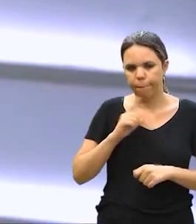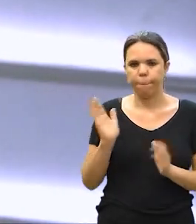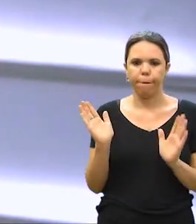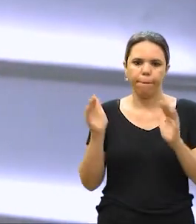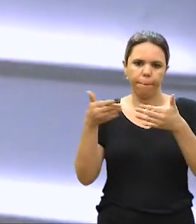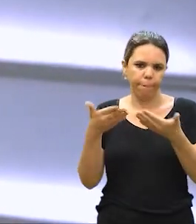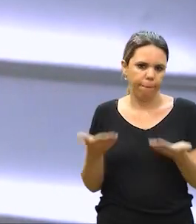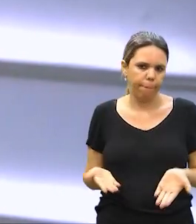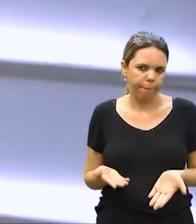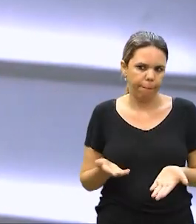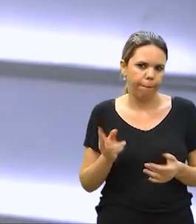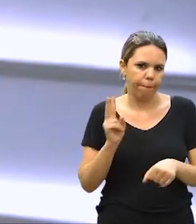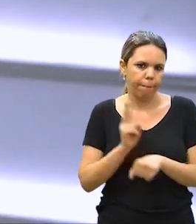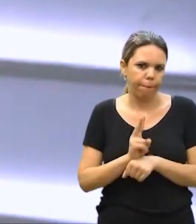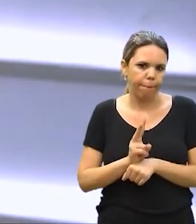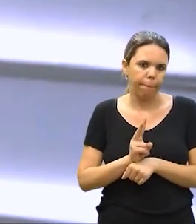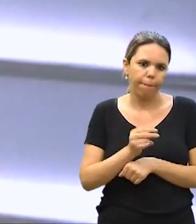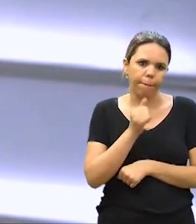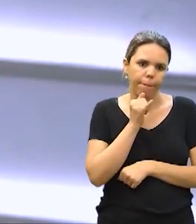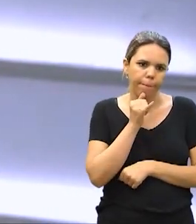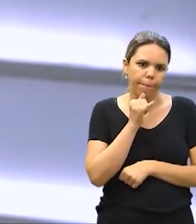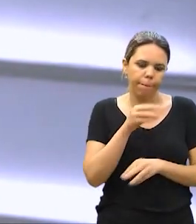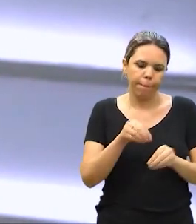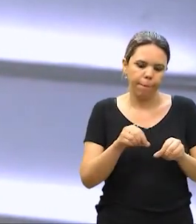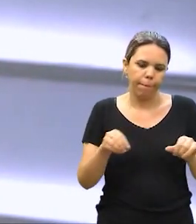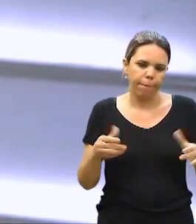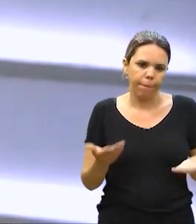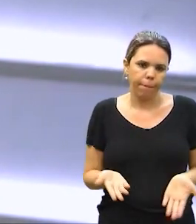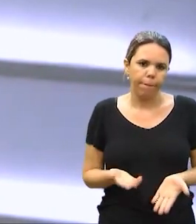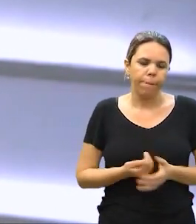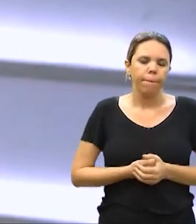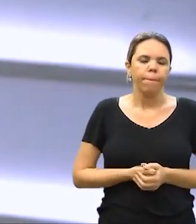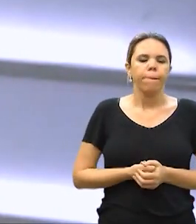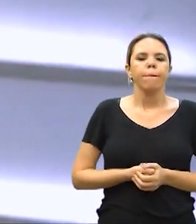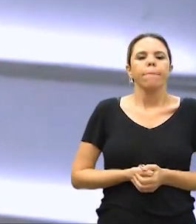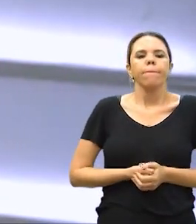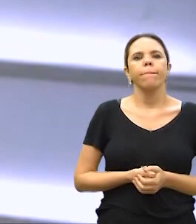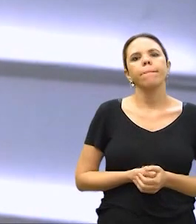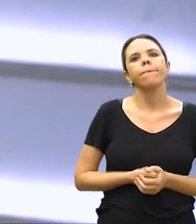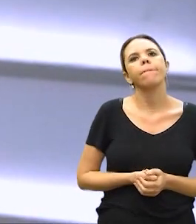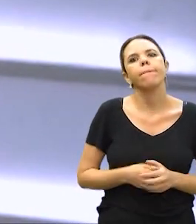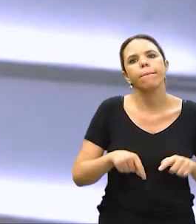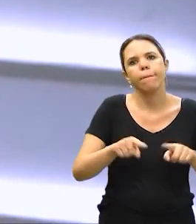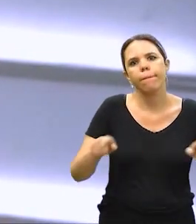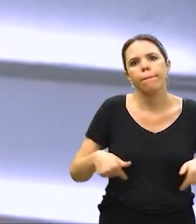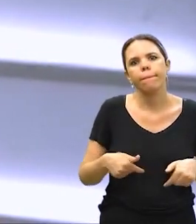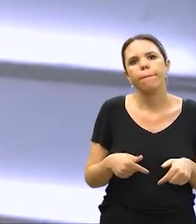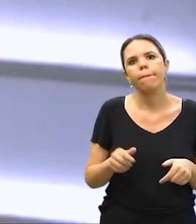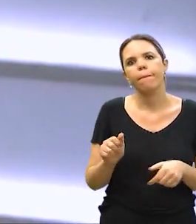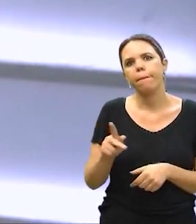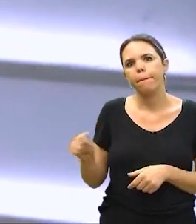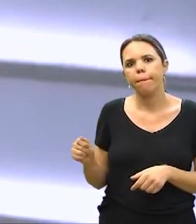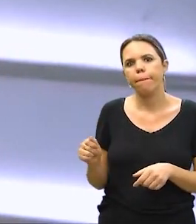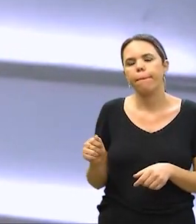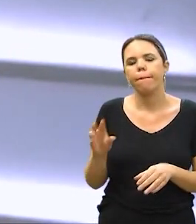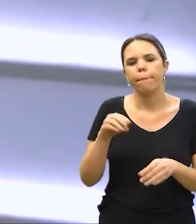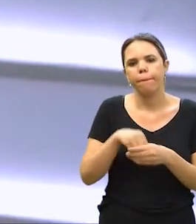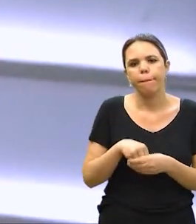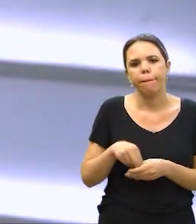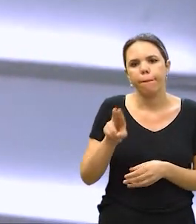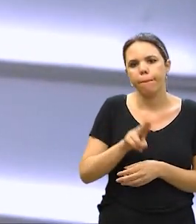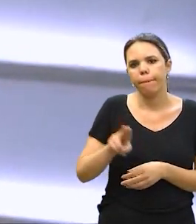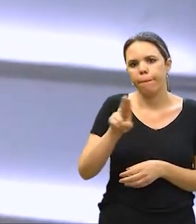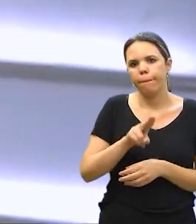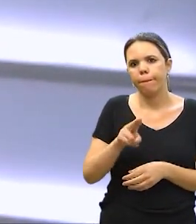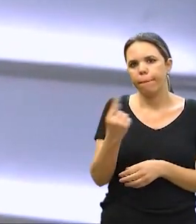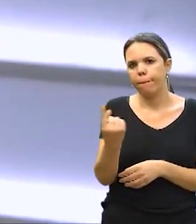voltado para a proteção, por exemplo, do nosso solo, Então, as zonas também dentro da APA, elas estabelecem quais são os usos